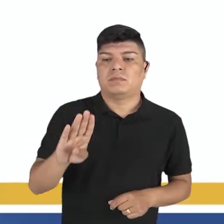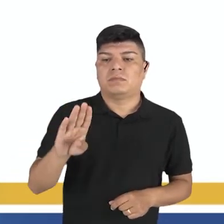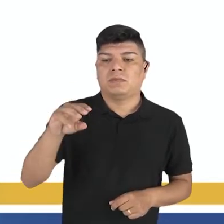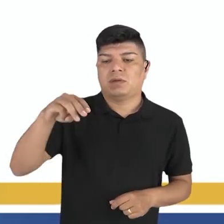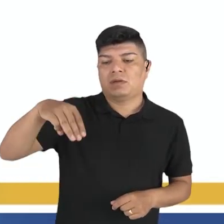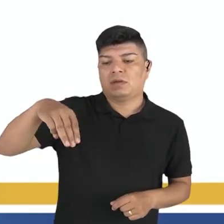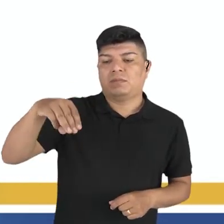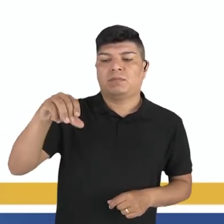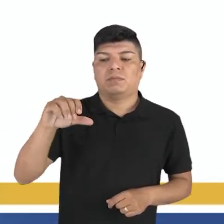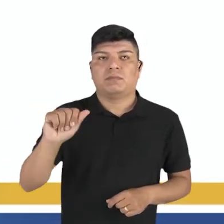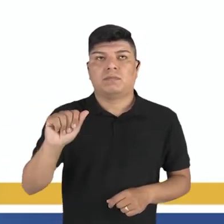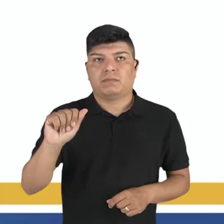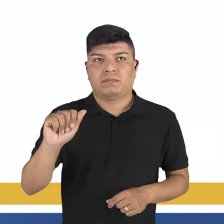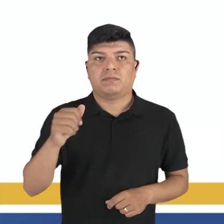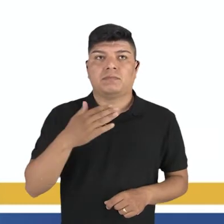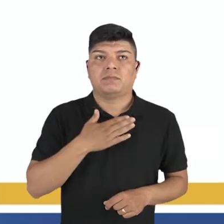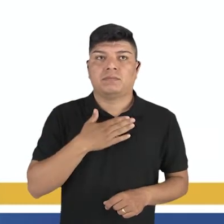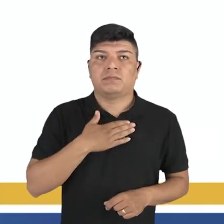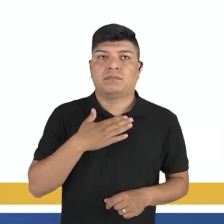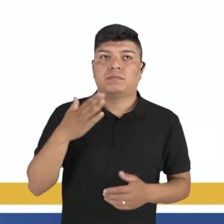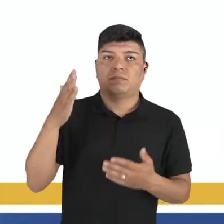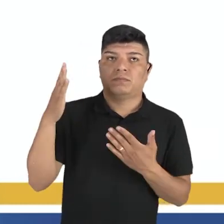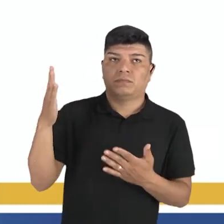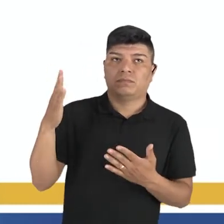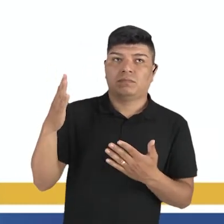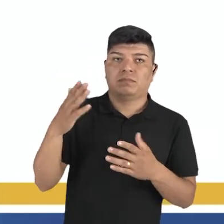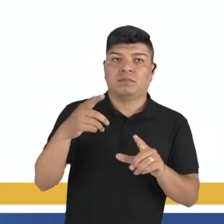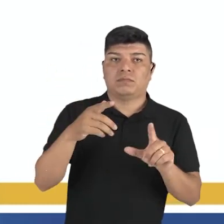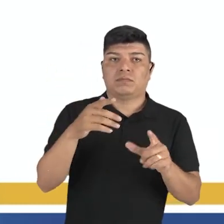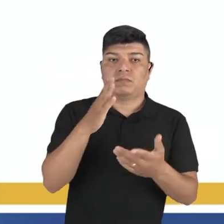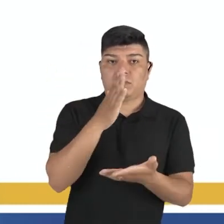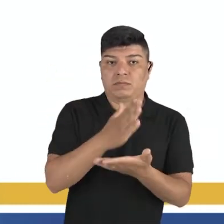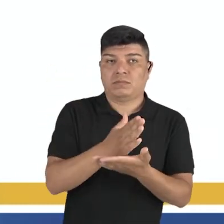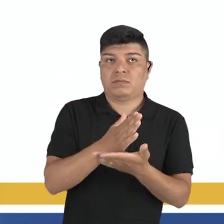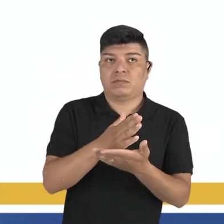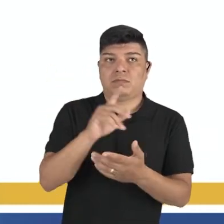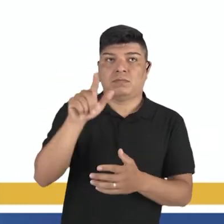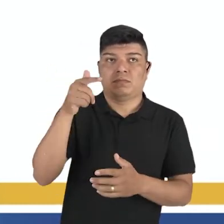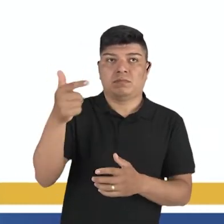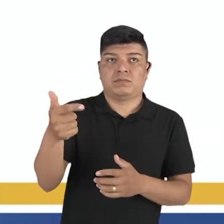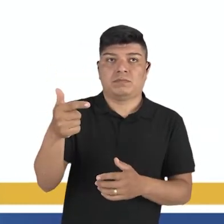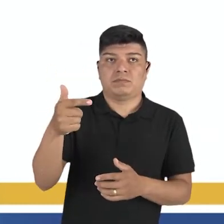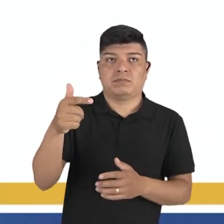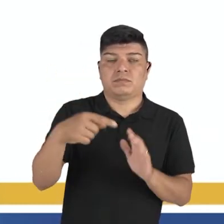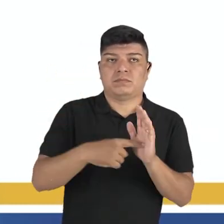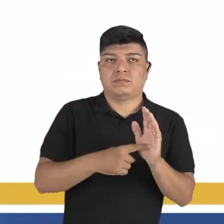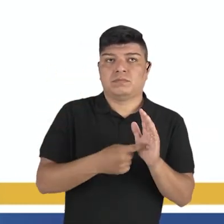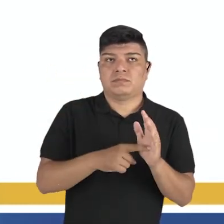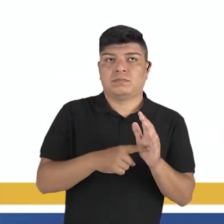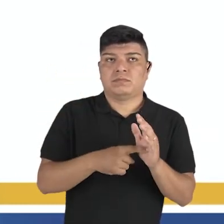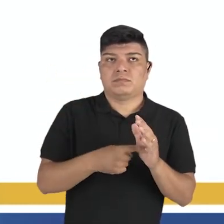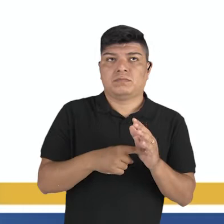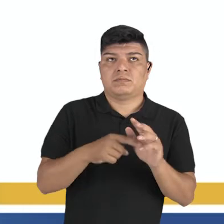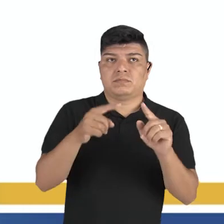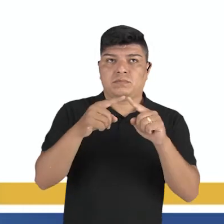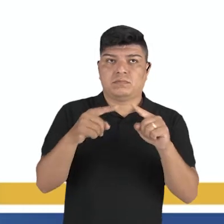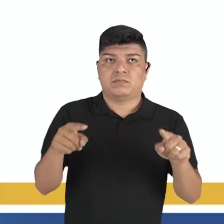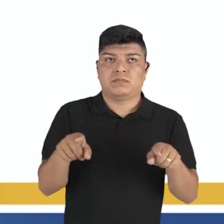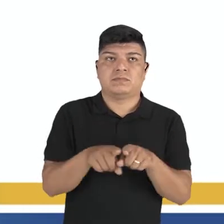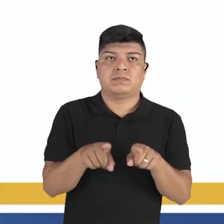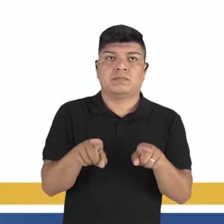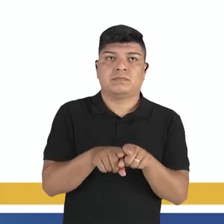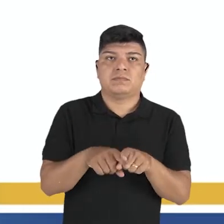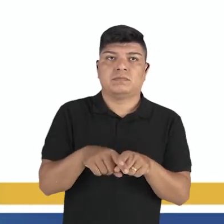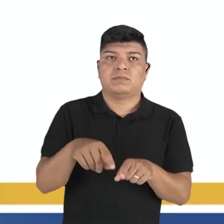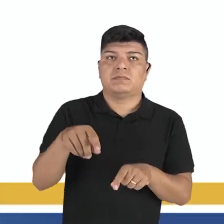como eu escolhi. O meu vértice M ele está ao meio dos meus dois outros pontos e tem o acento em cima dele, né?